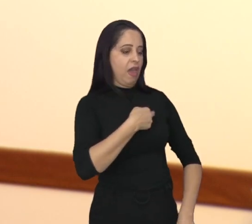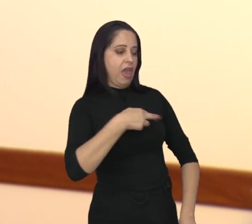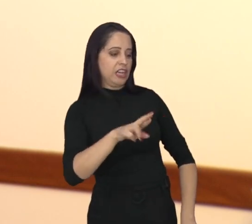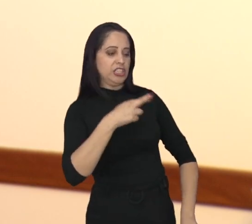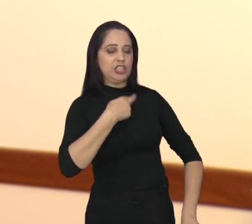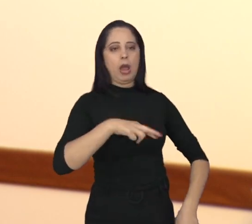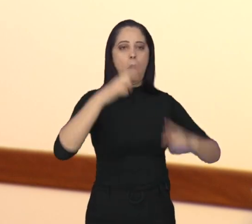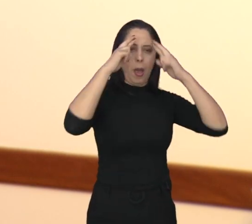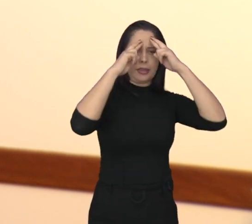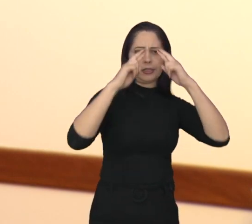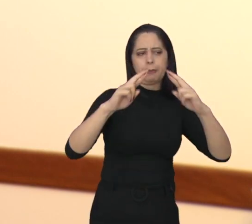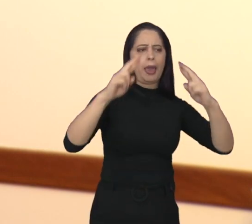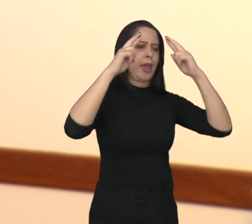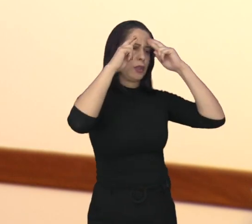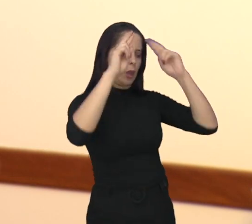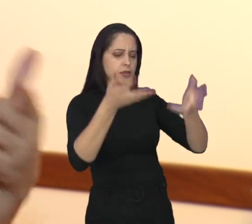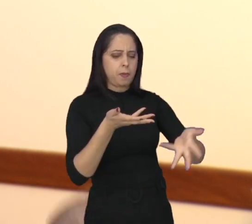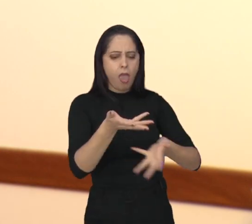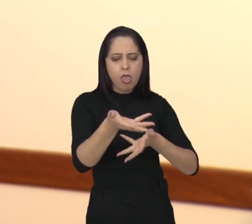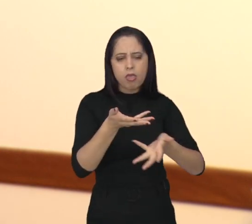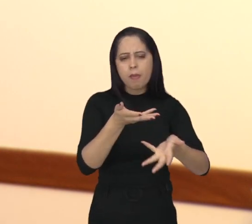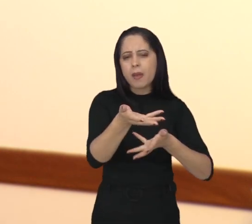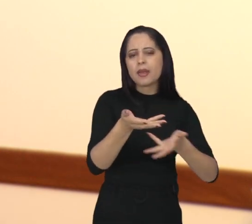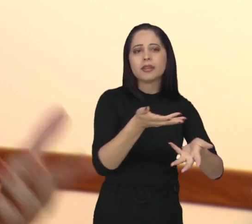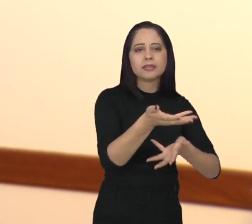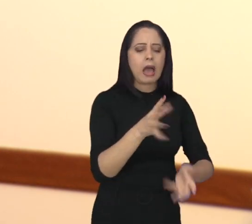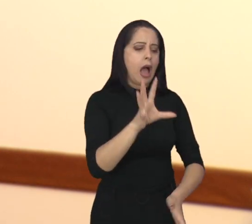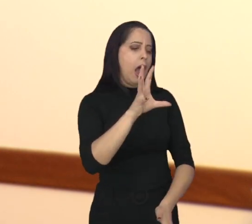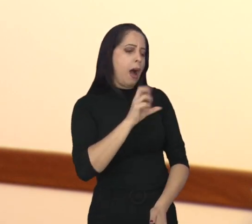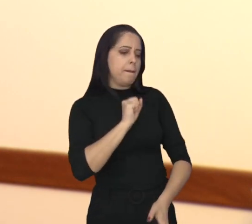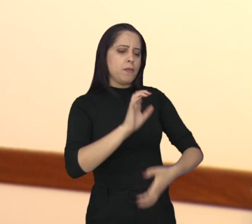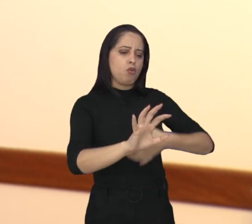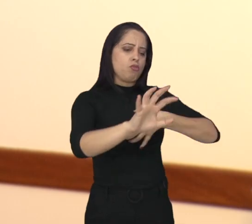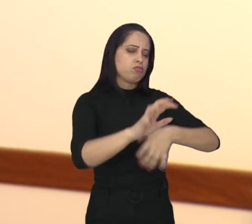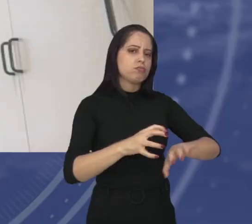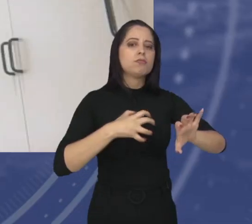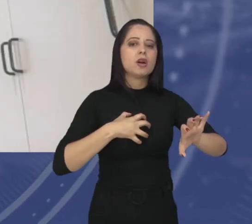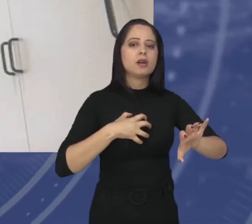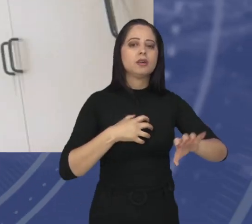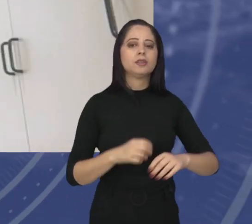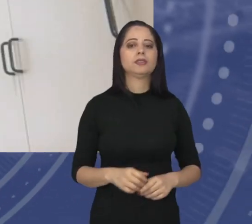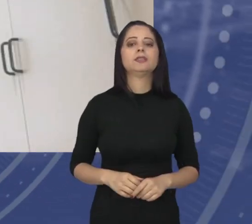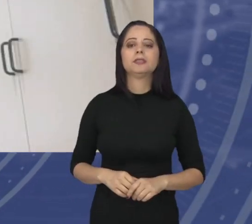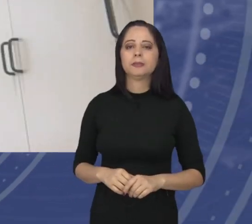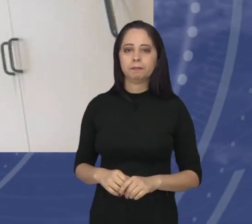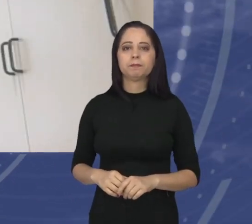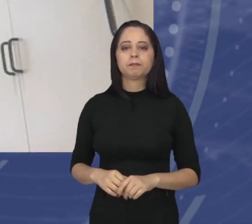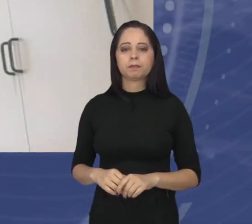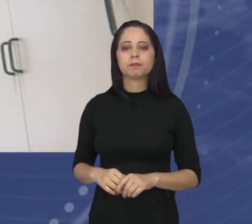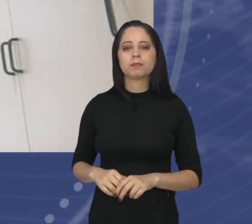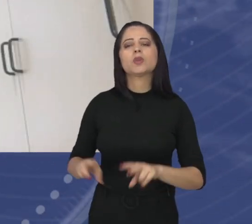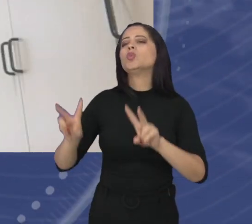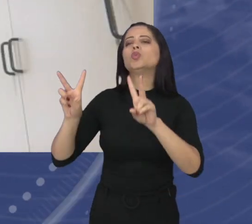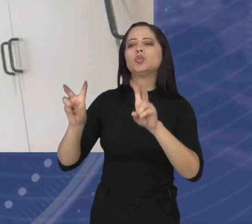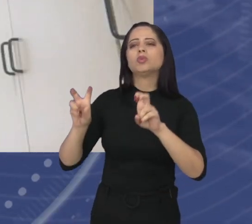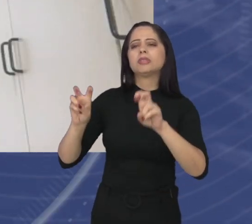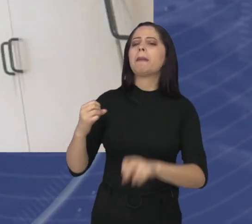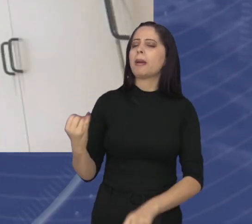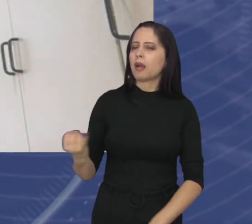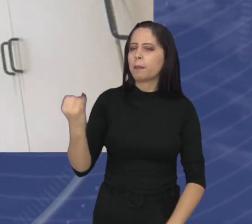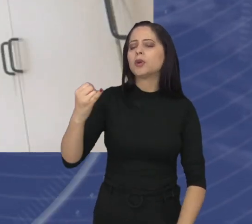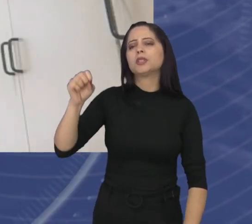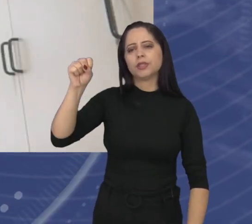do respeito ao próximo, do diferente, desse amor ao próximo. É um tema muito importante e a